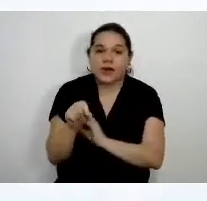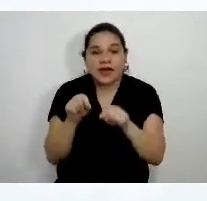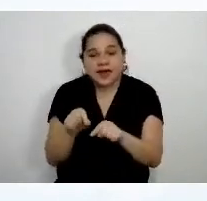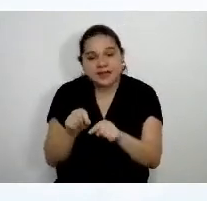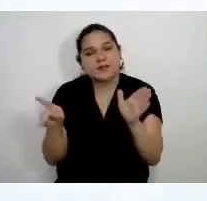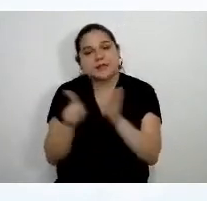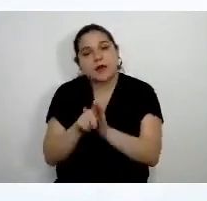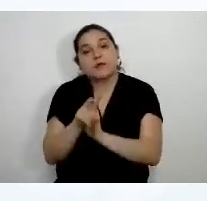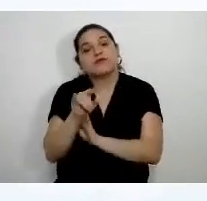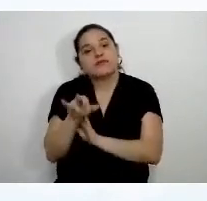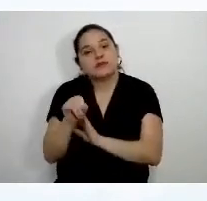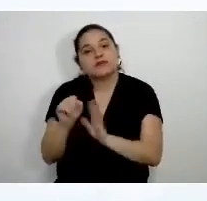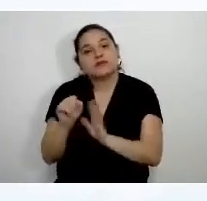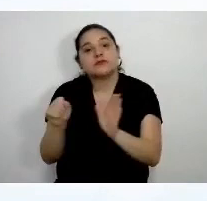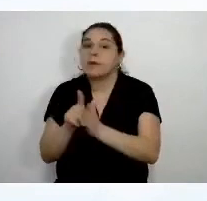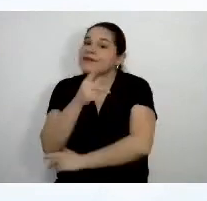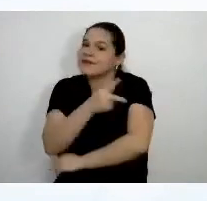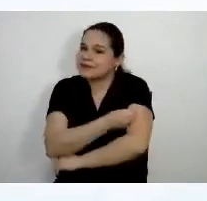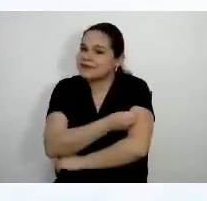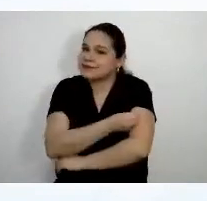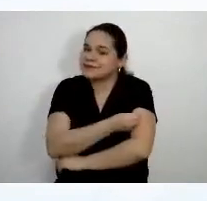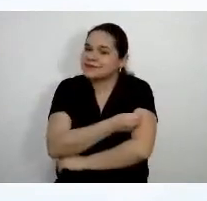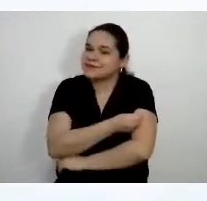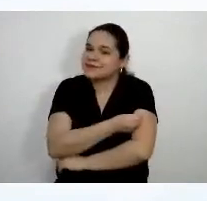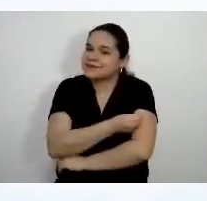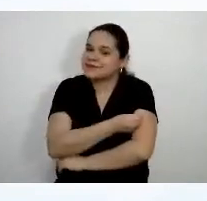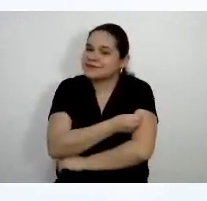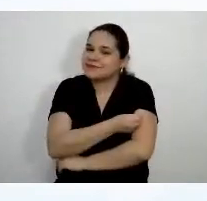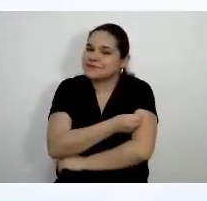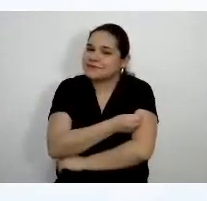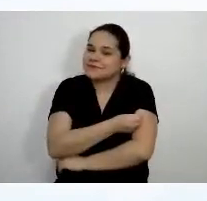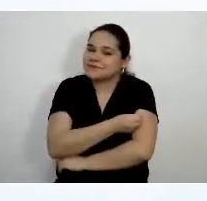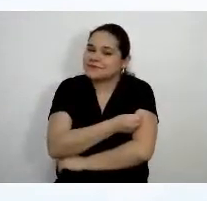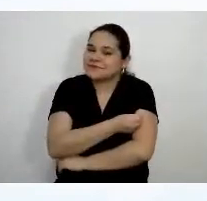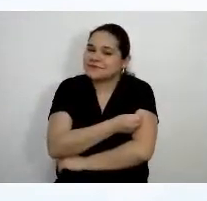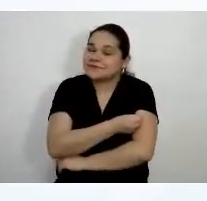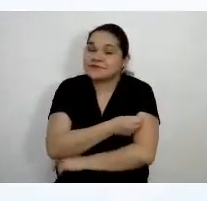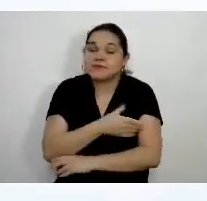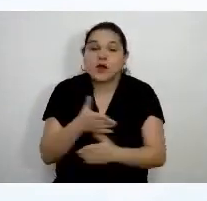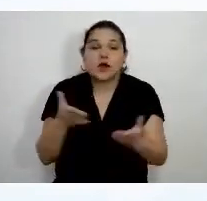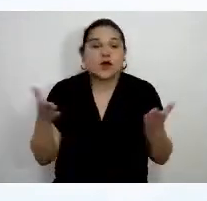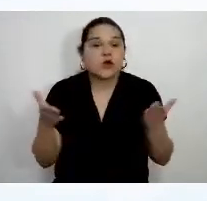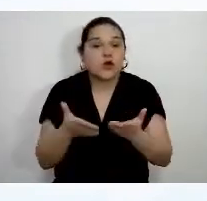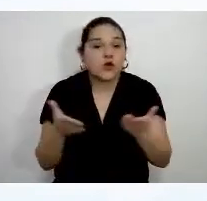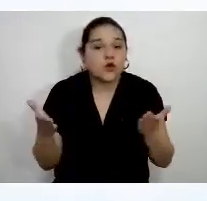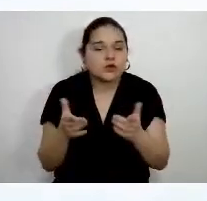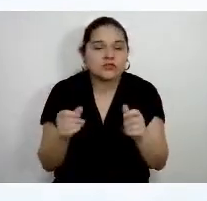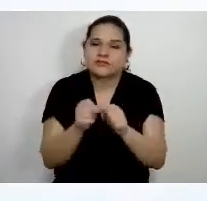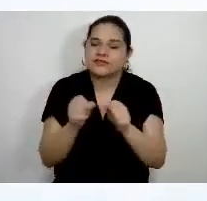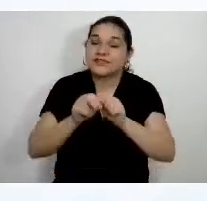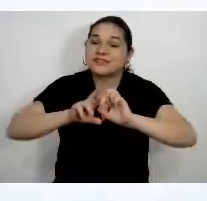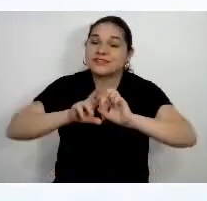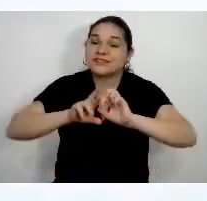vivos atenuados. Hoje não é isso que se faz mais. Hoje você pega um pedaço de uma